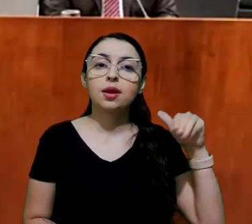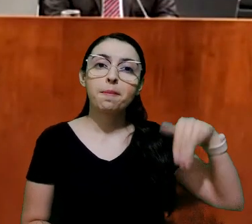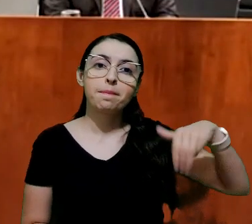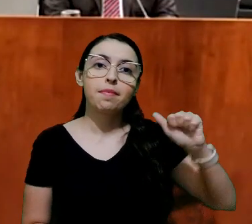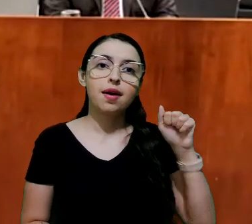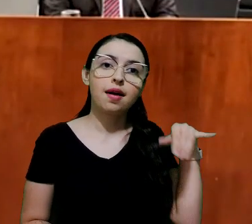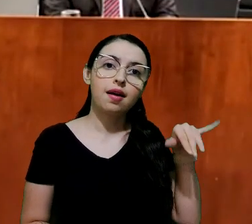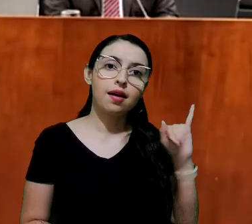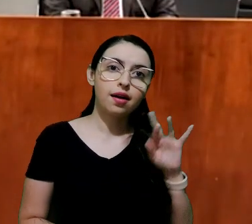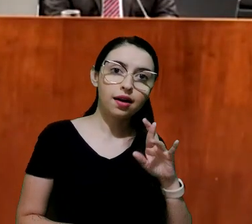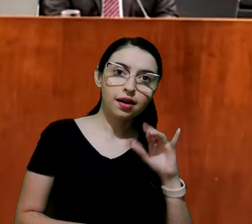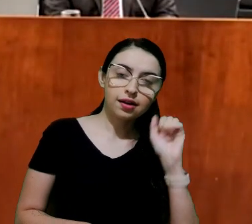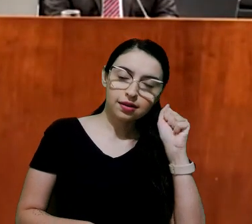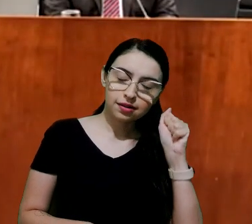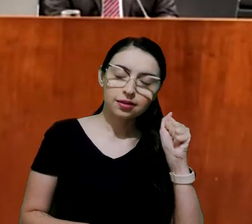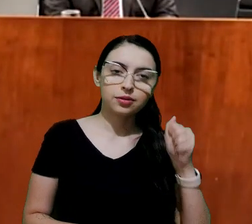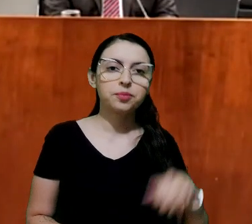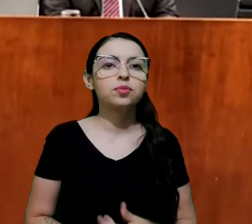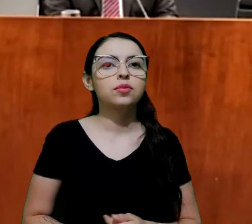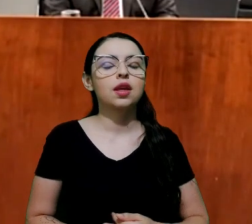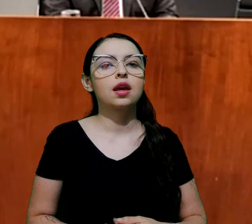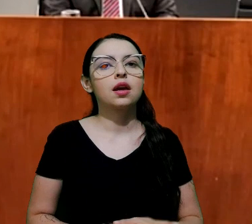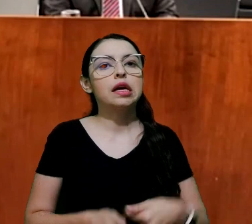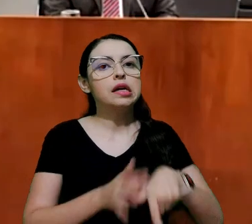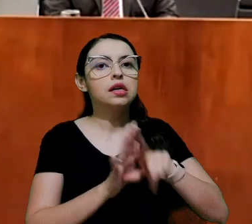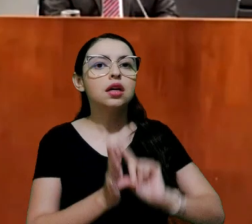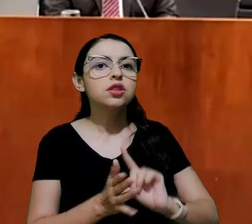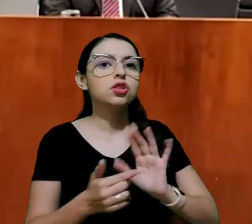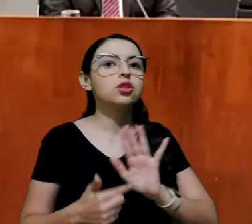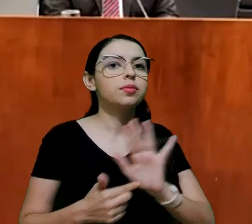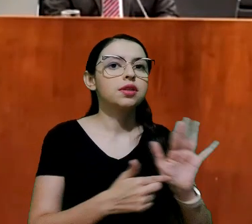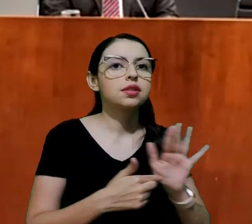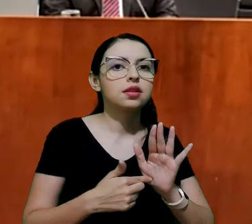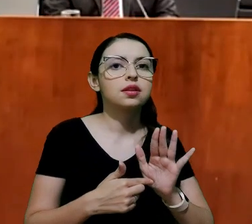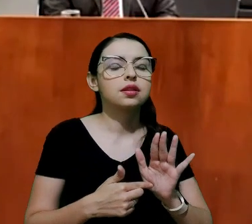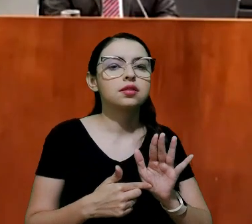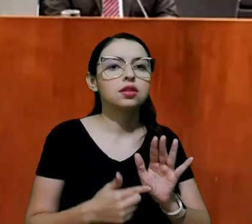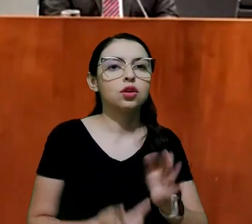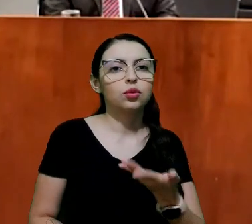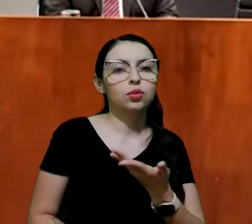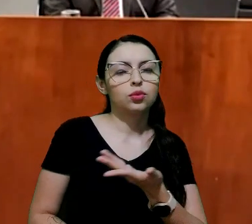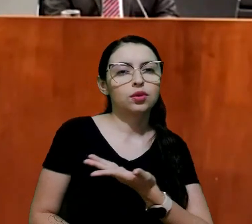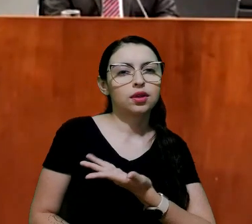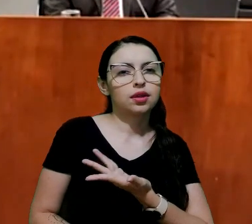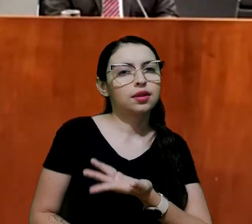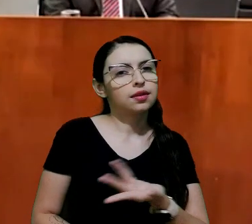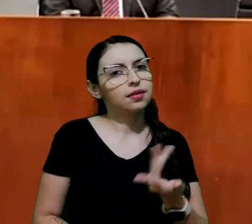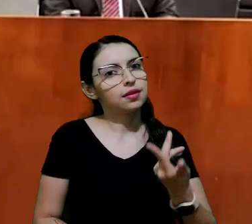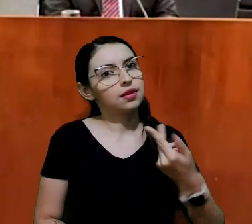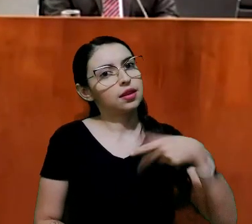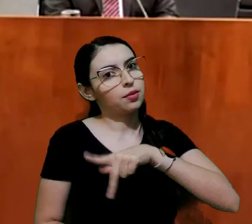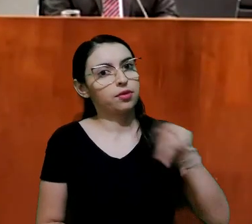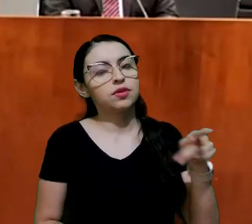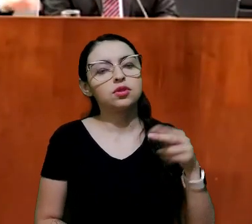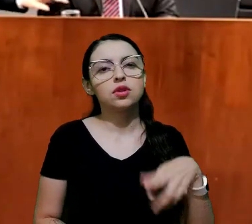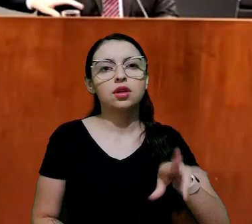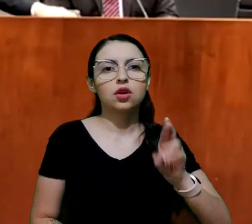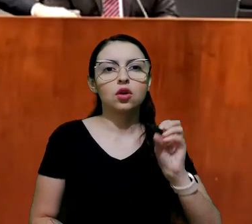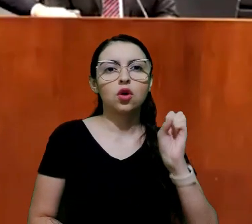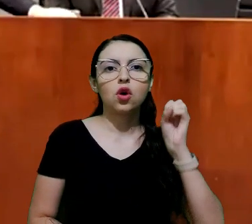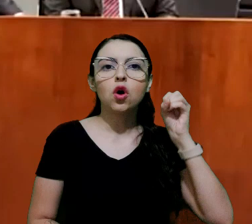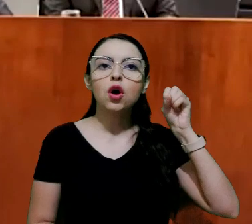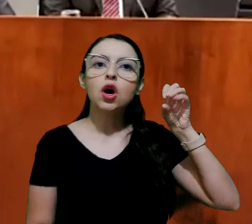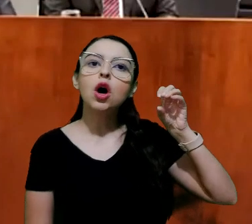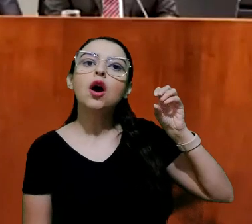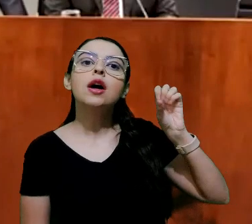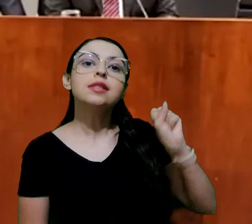Eu vou, antes de fazer a apresentação formal da professora Rosa, eu vou passar a palavra ao meu colega e